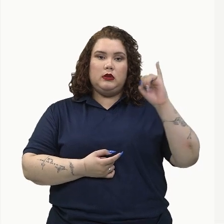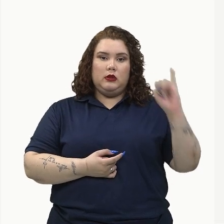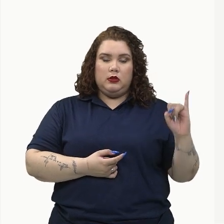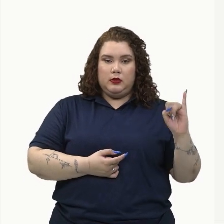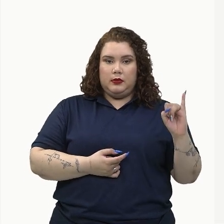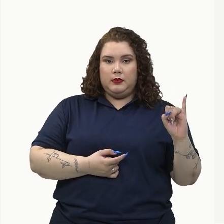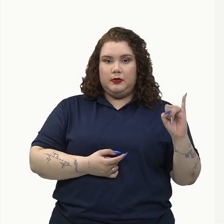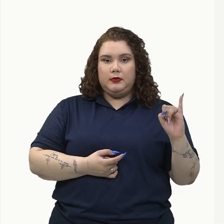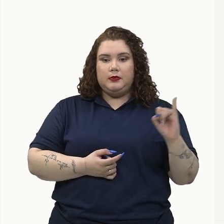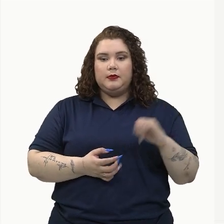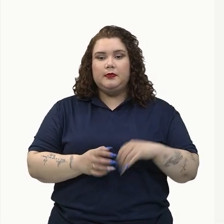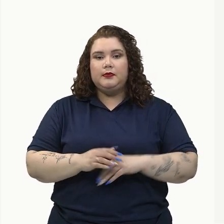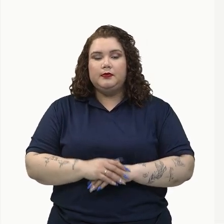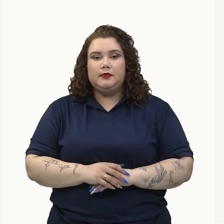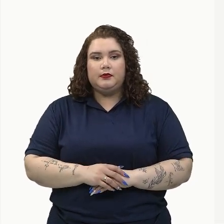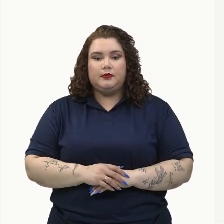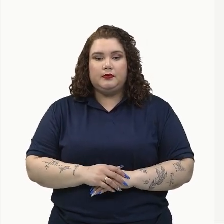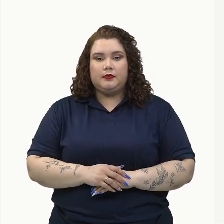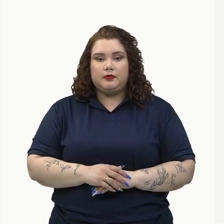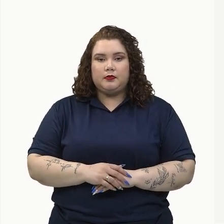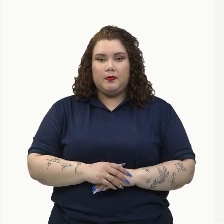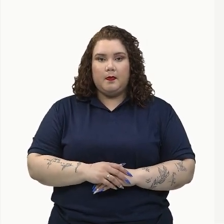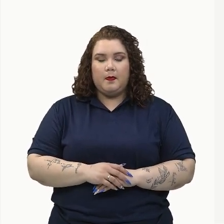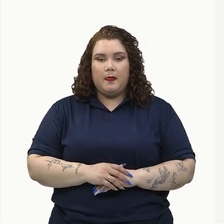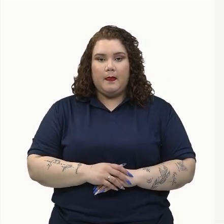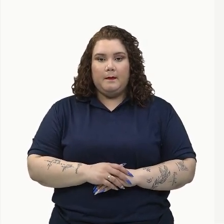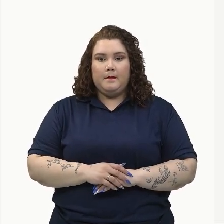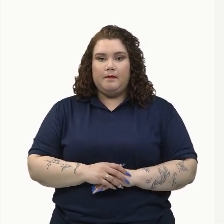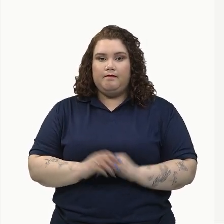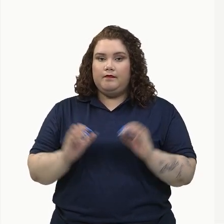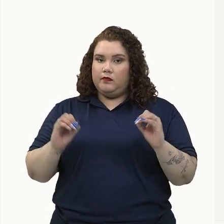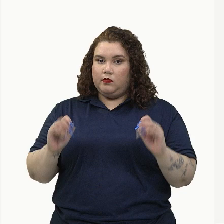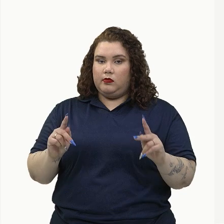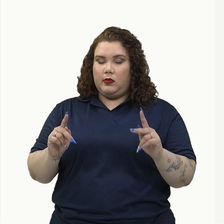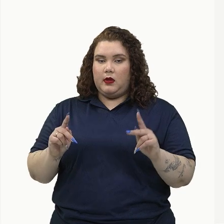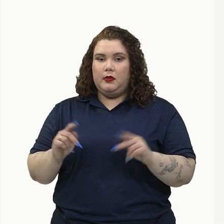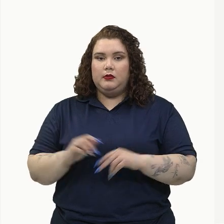famoso SI. Então aí você tem